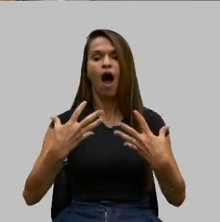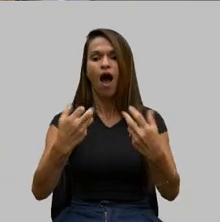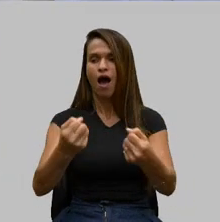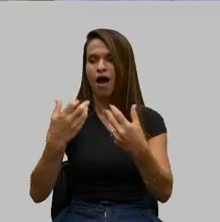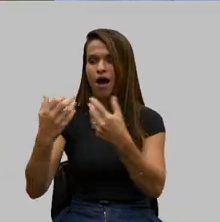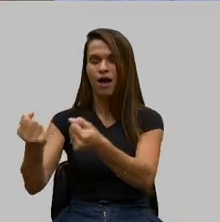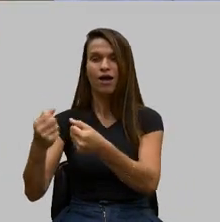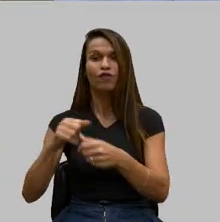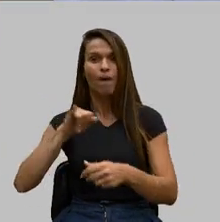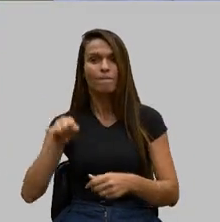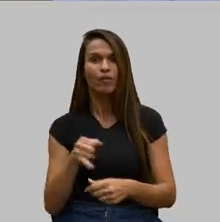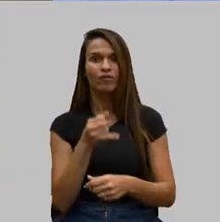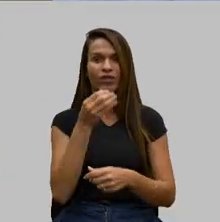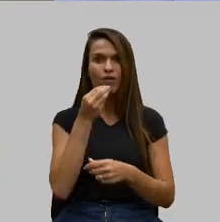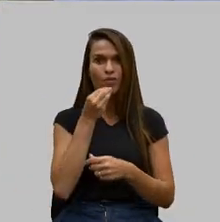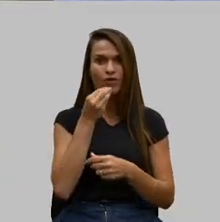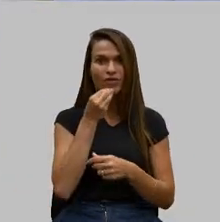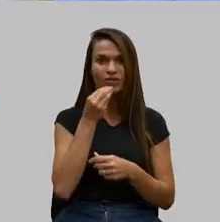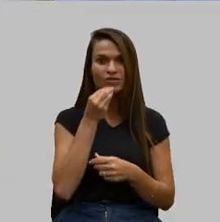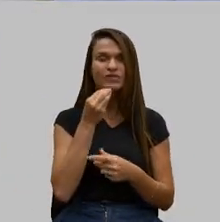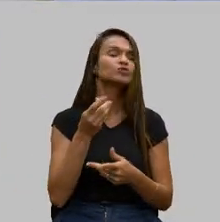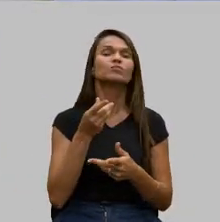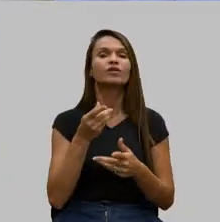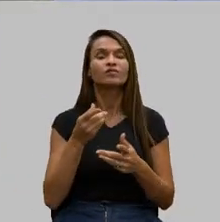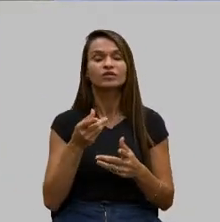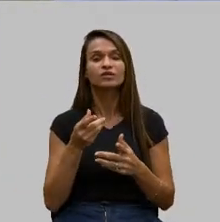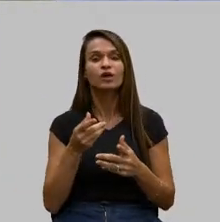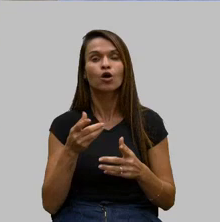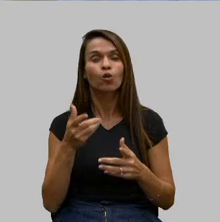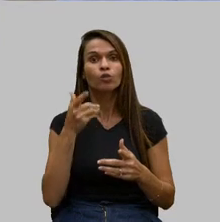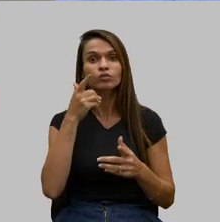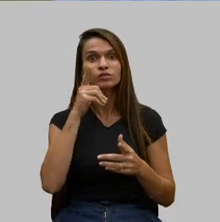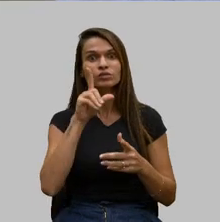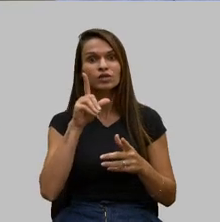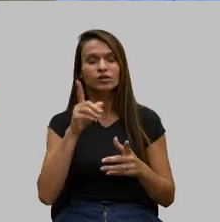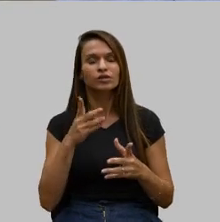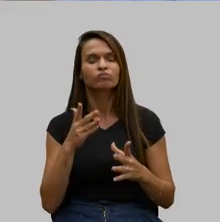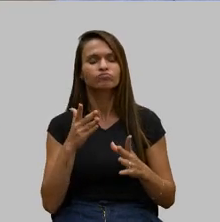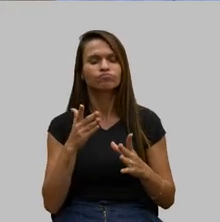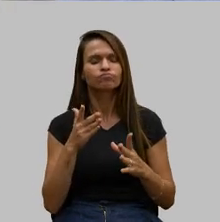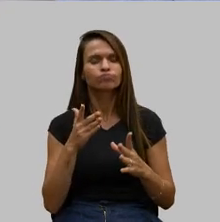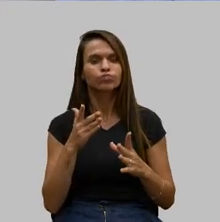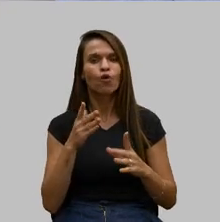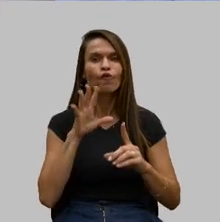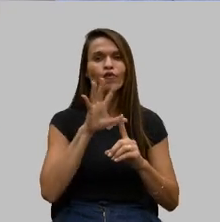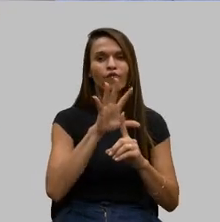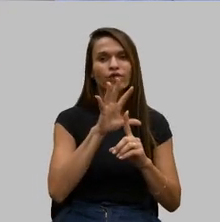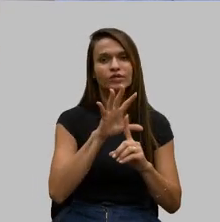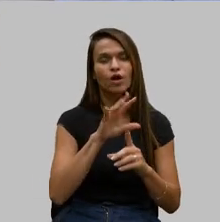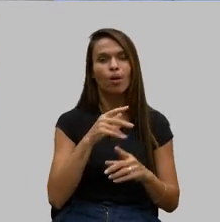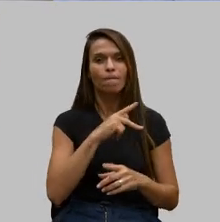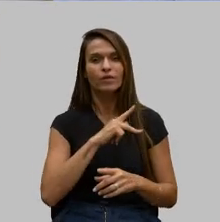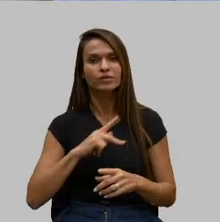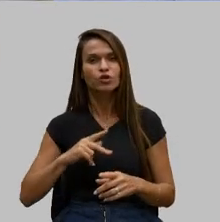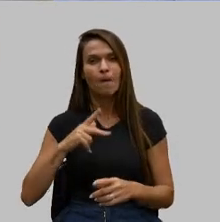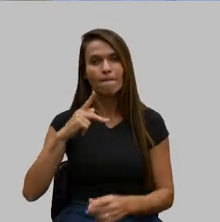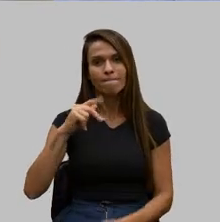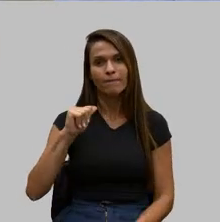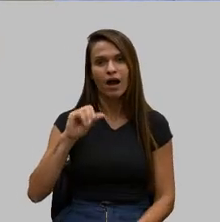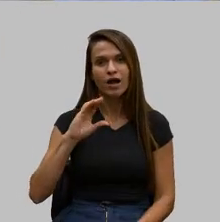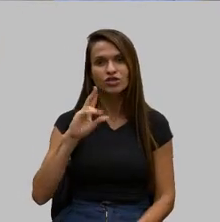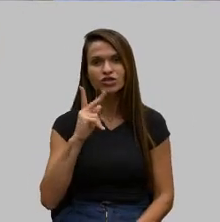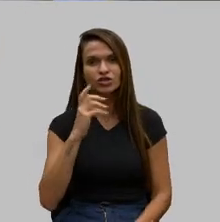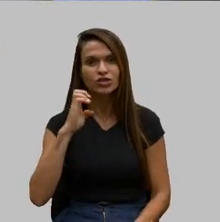oportunidade para que você faça chegar ao nosso presidente do senado Senador Rodrigo Pacheco um pedido do nosso mandato através do